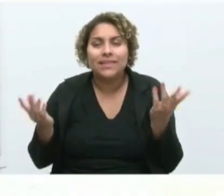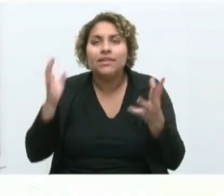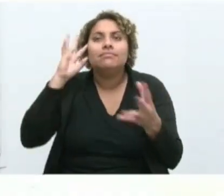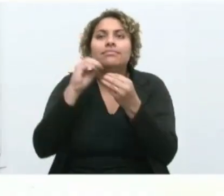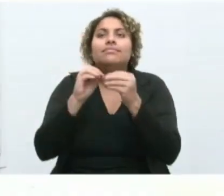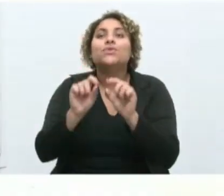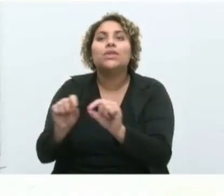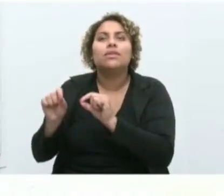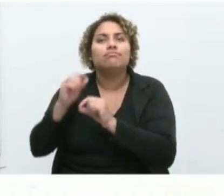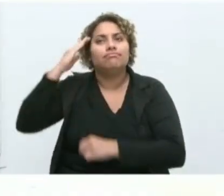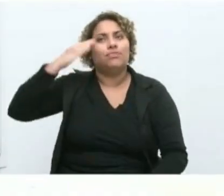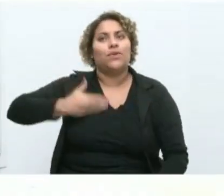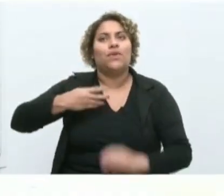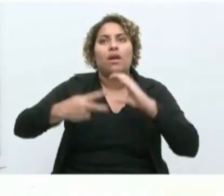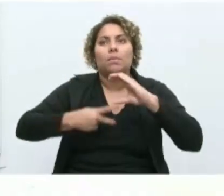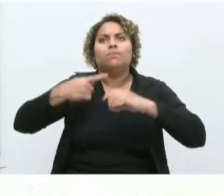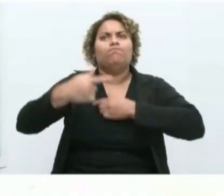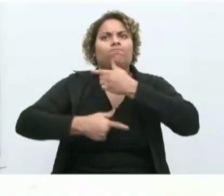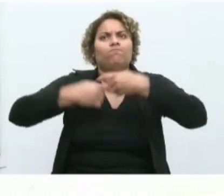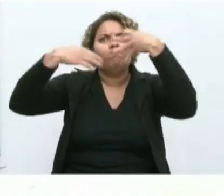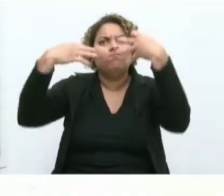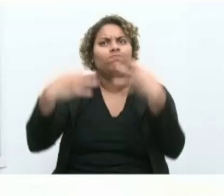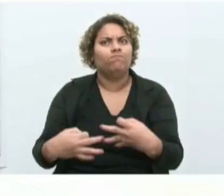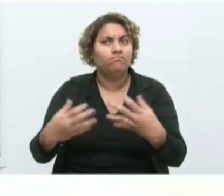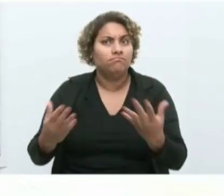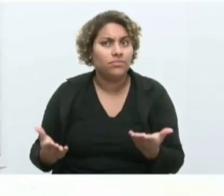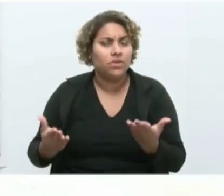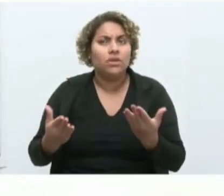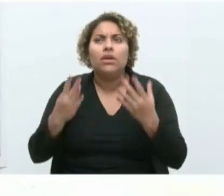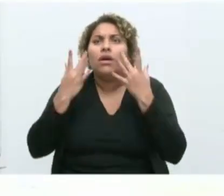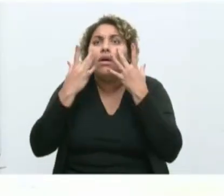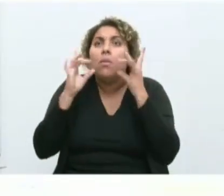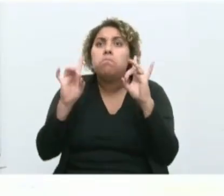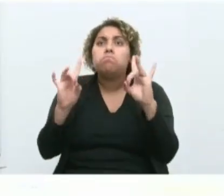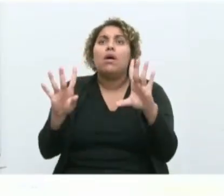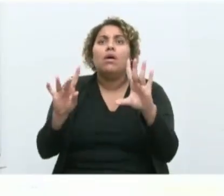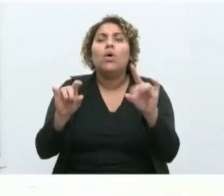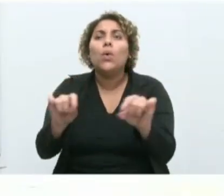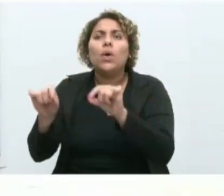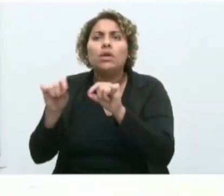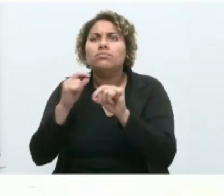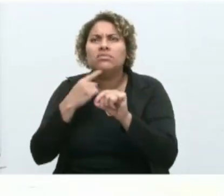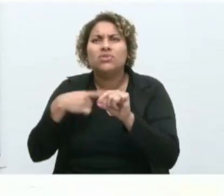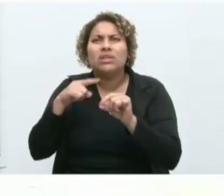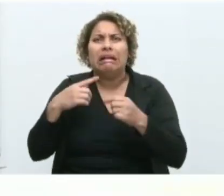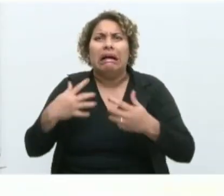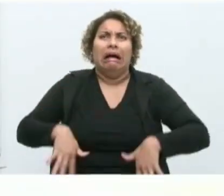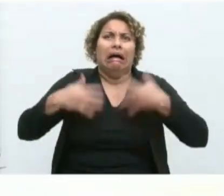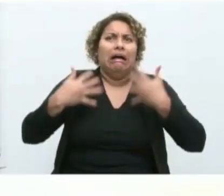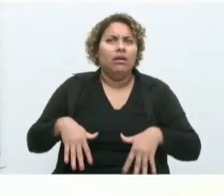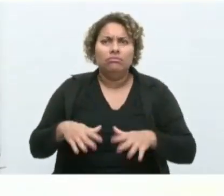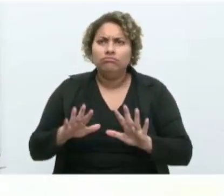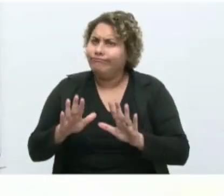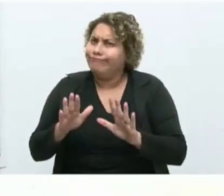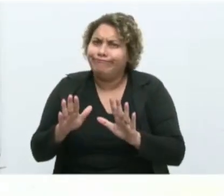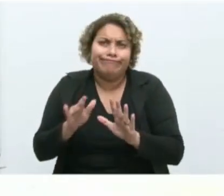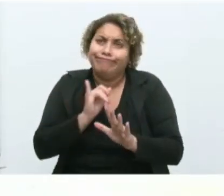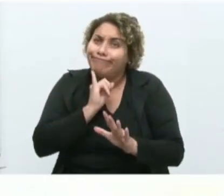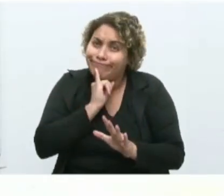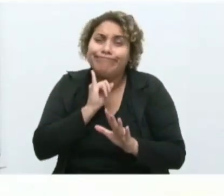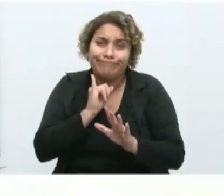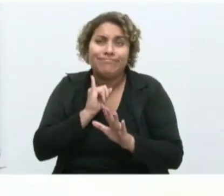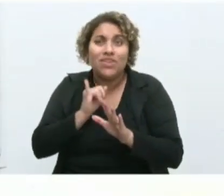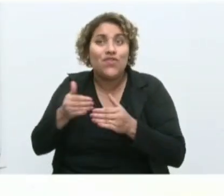muito, trabalha direito. E a realidade não tem para onde correr. A reforma tributária está aí, Paulínia vai ter que se